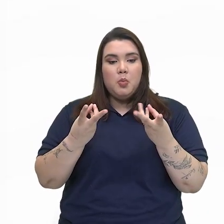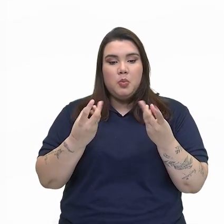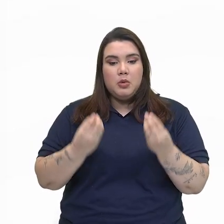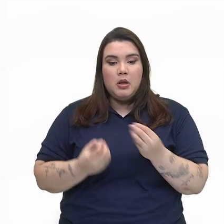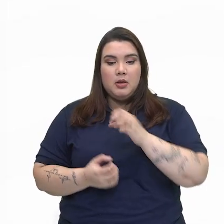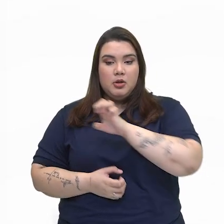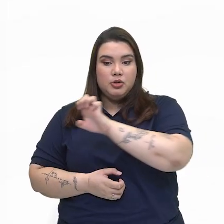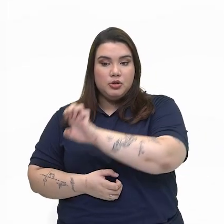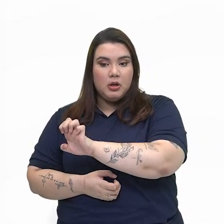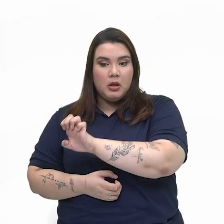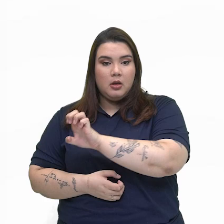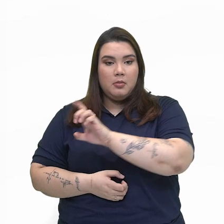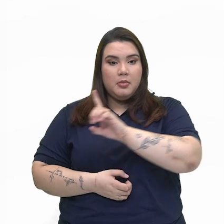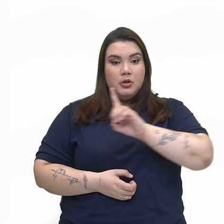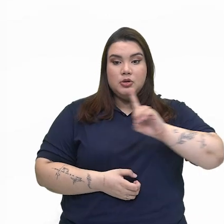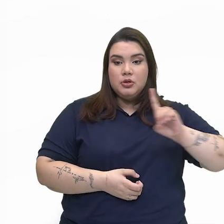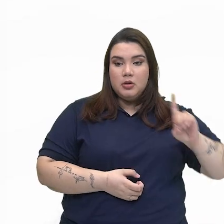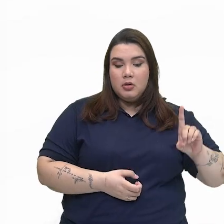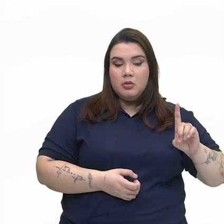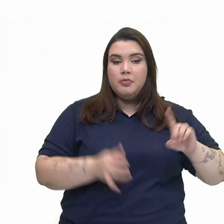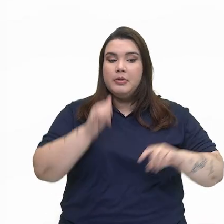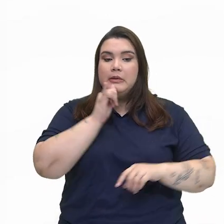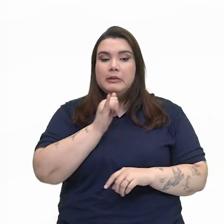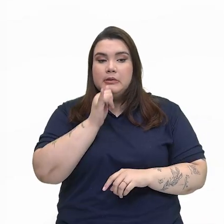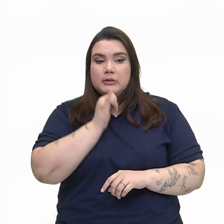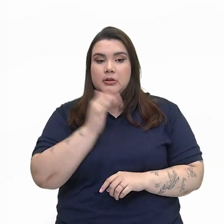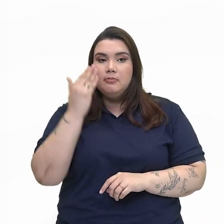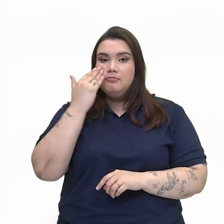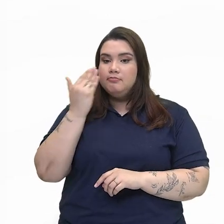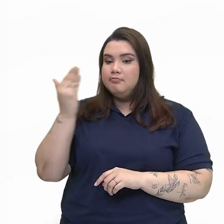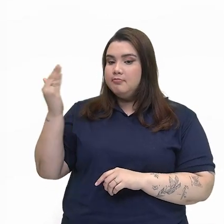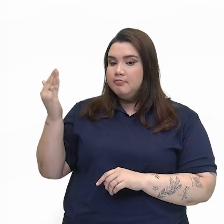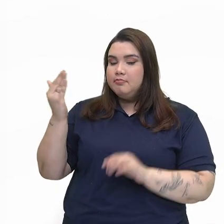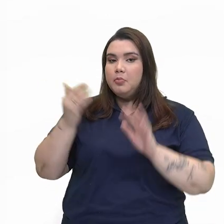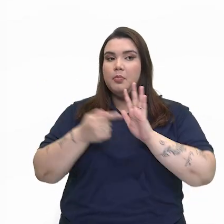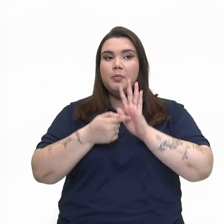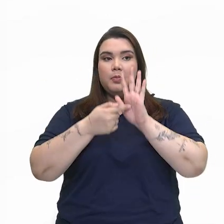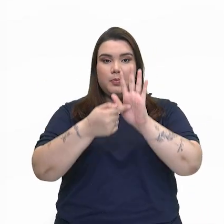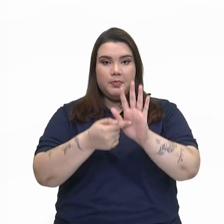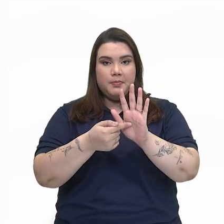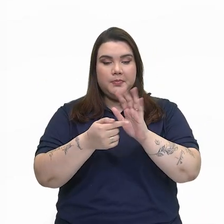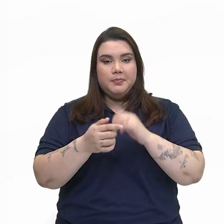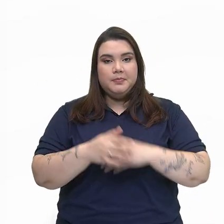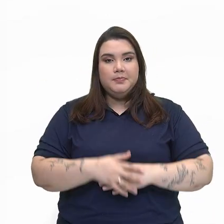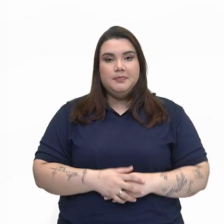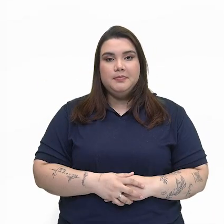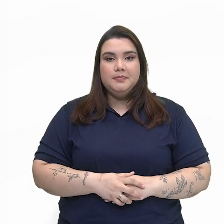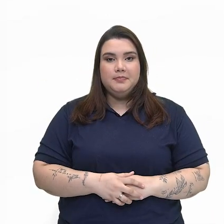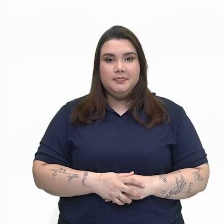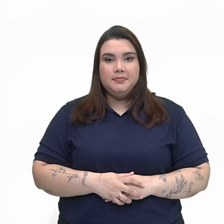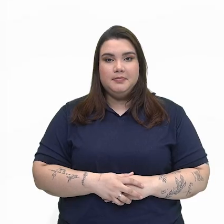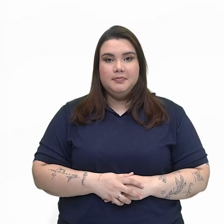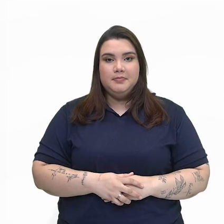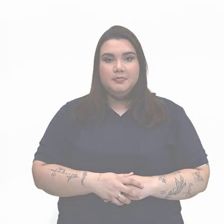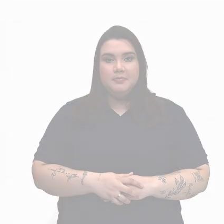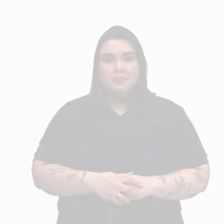Como os exemplos que nós temos aqui mostrando para você. Veja só,